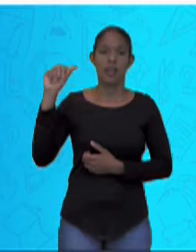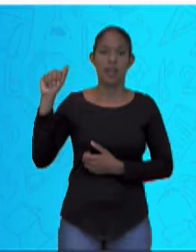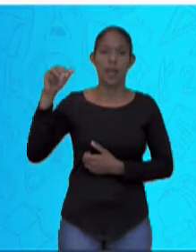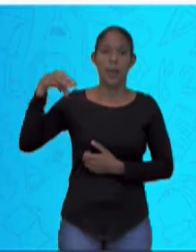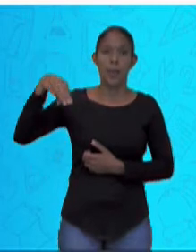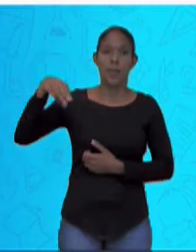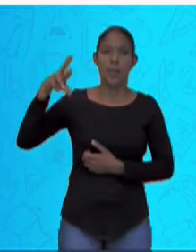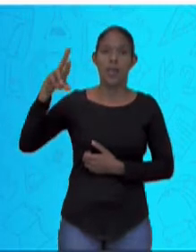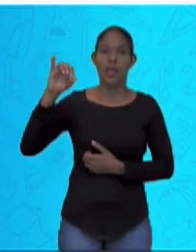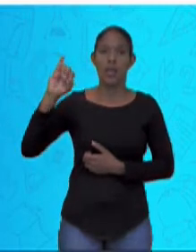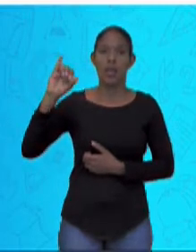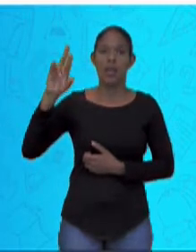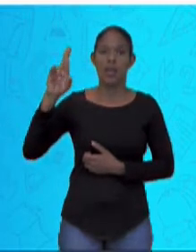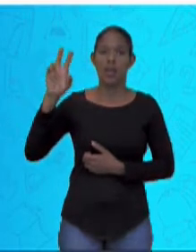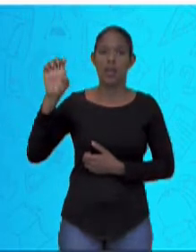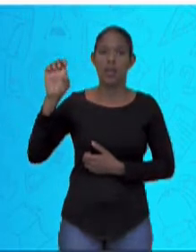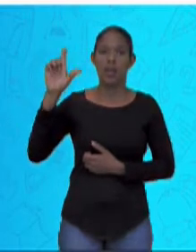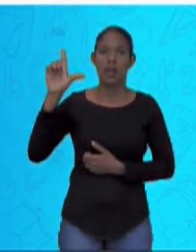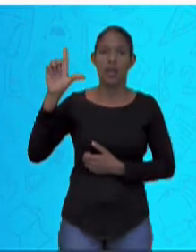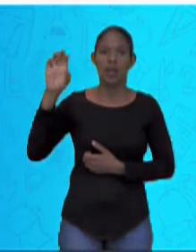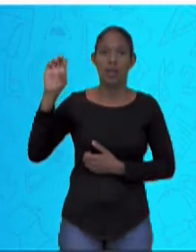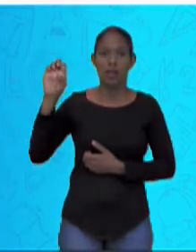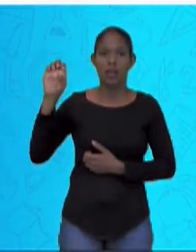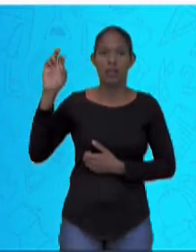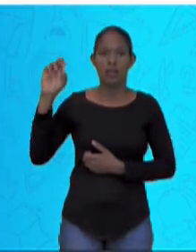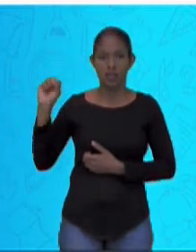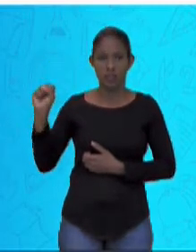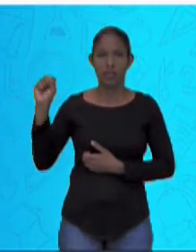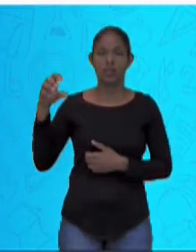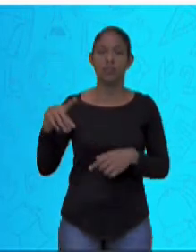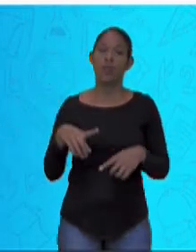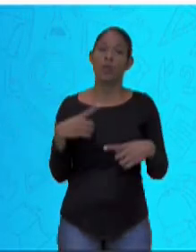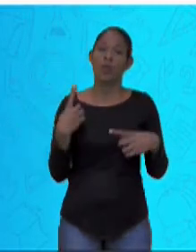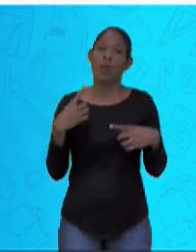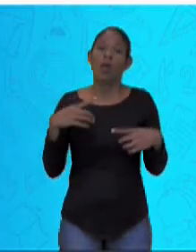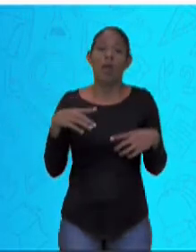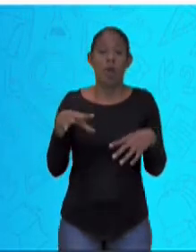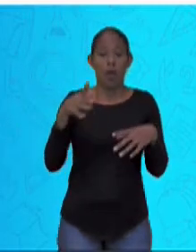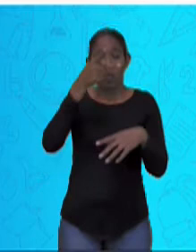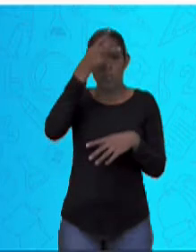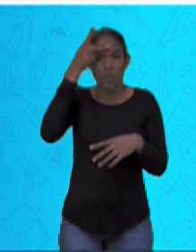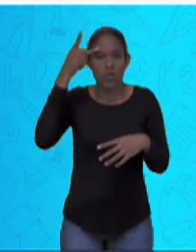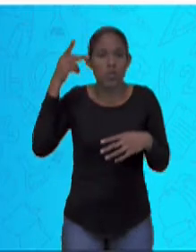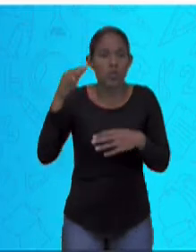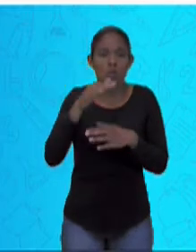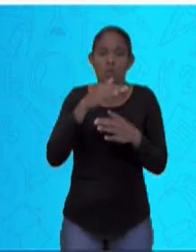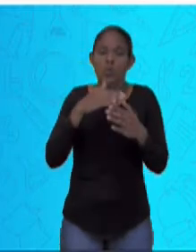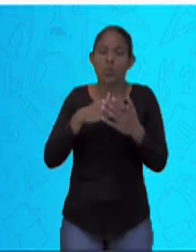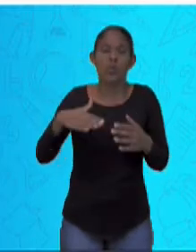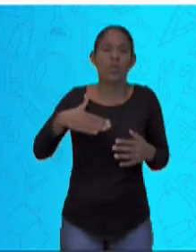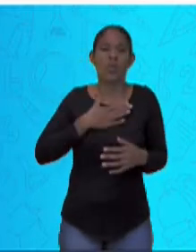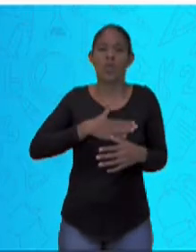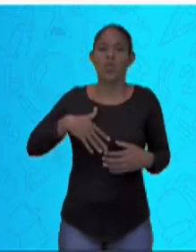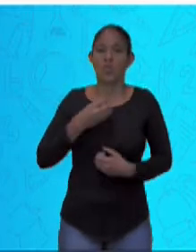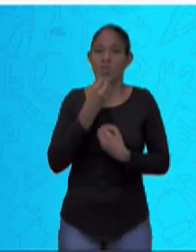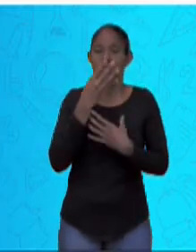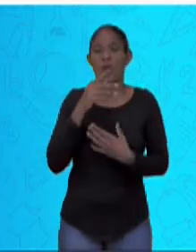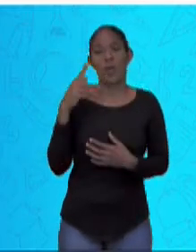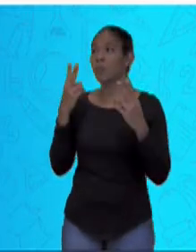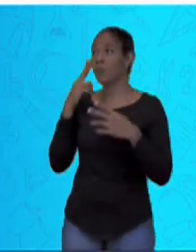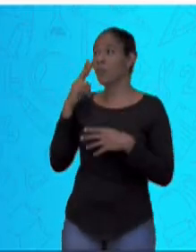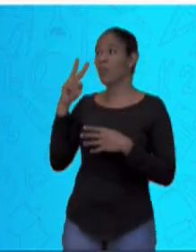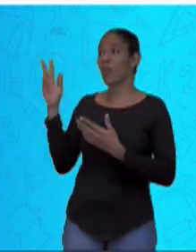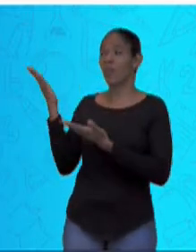e gerações, pois escrevia de modo que agradava a todas as idades. Assim